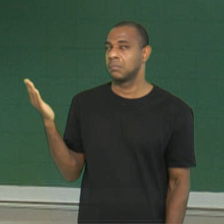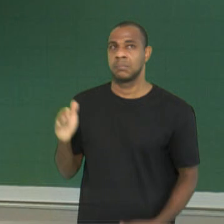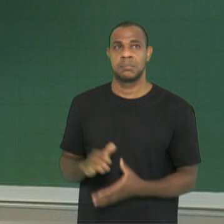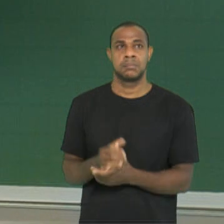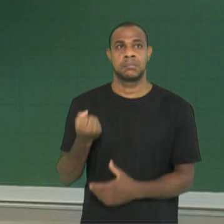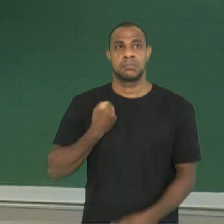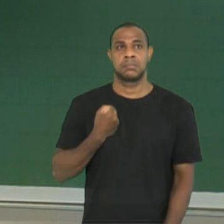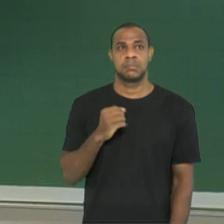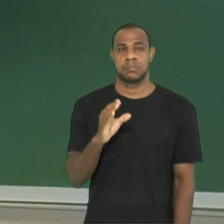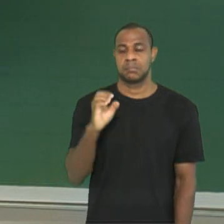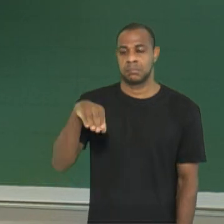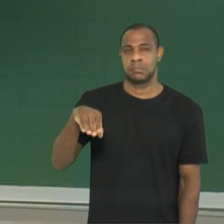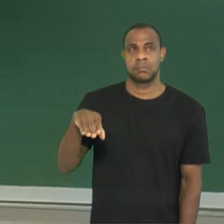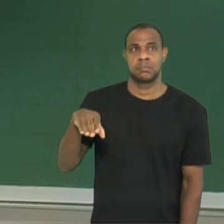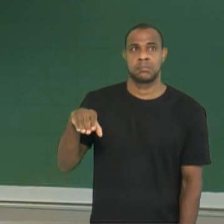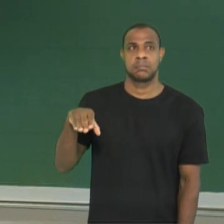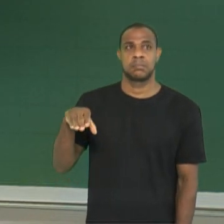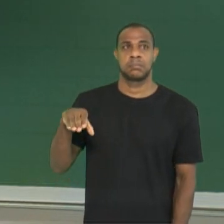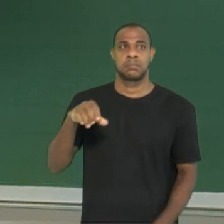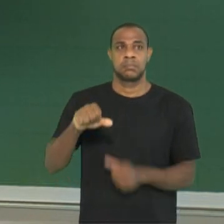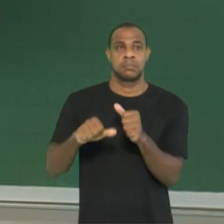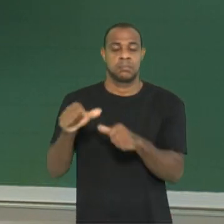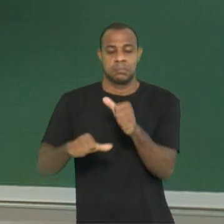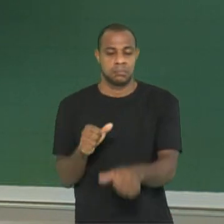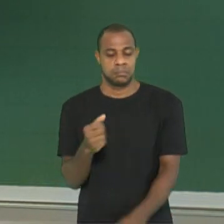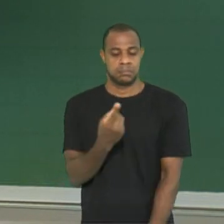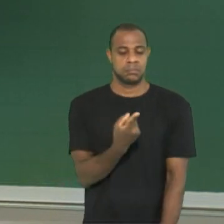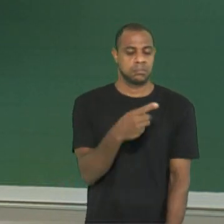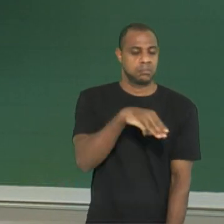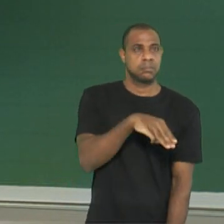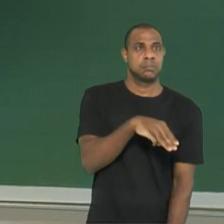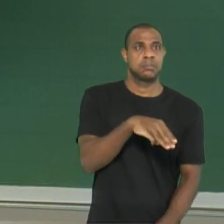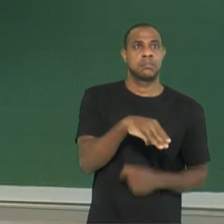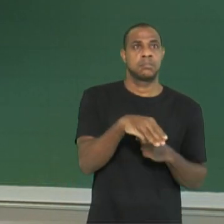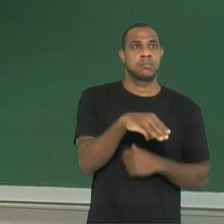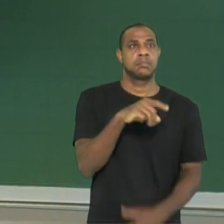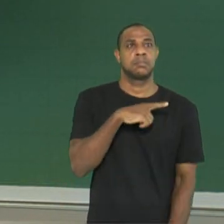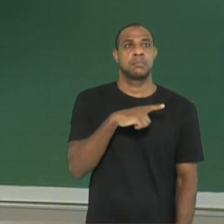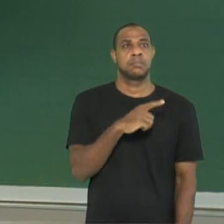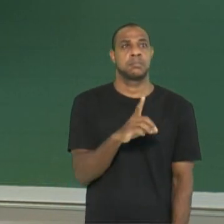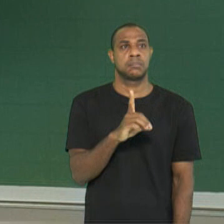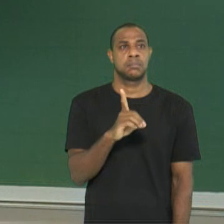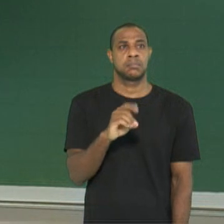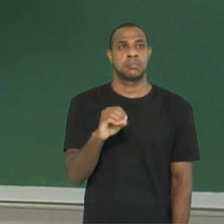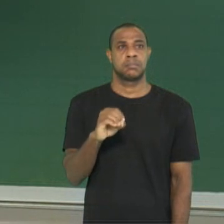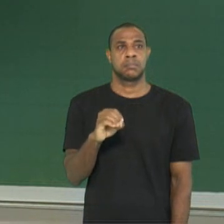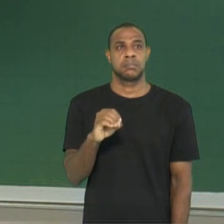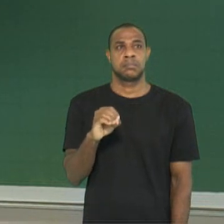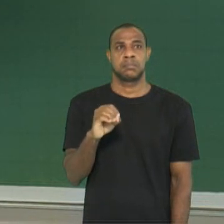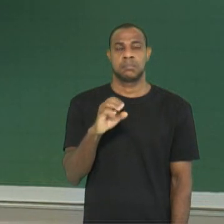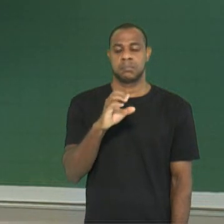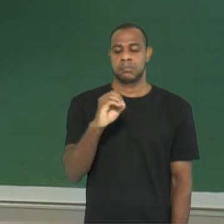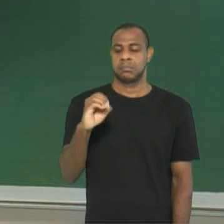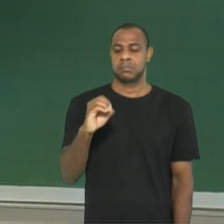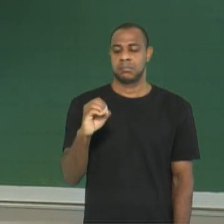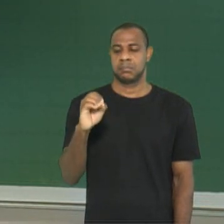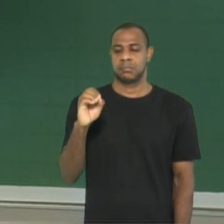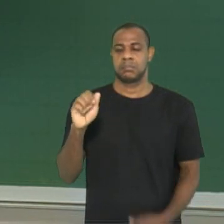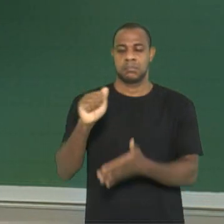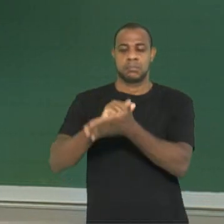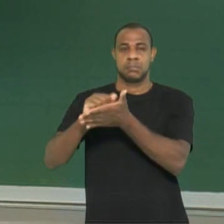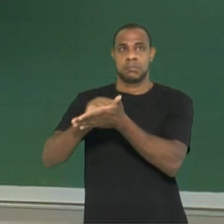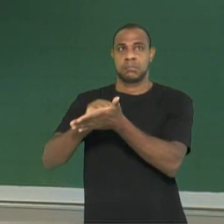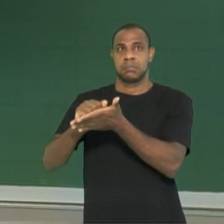está em centímetros e ele é transformado em metros, nós temos 2 zeros que vão desaparecer. Quando o